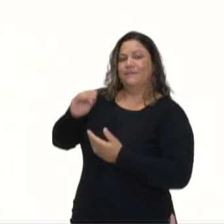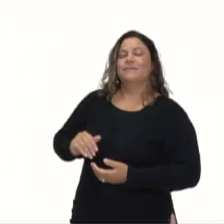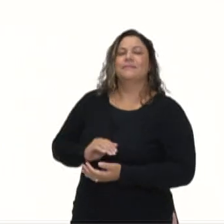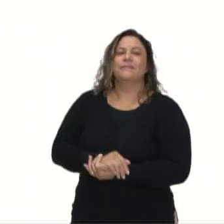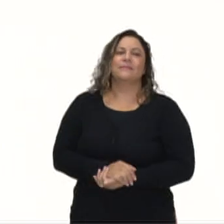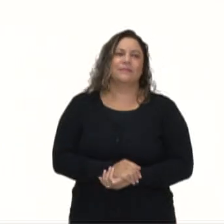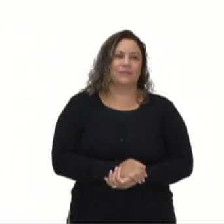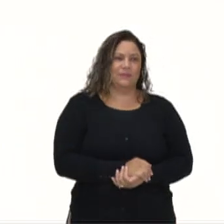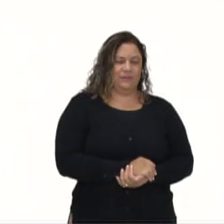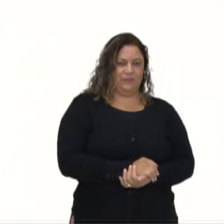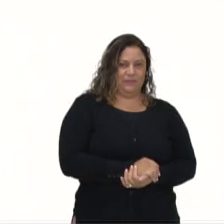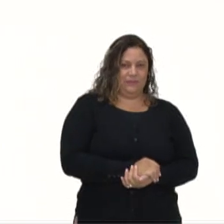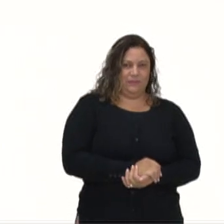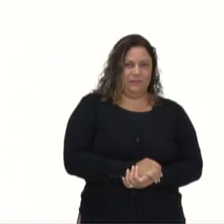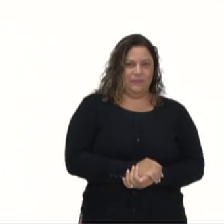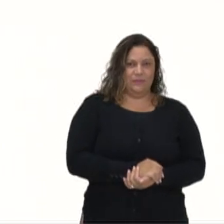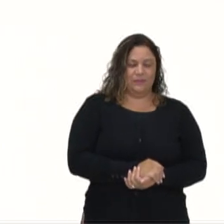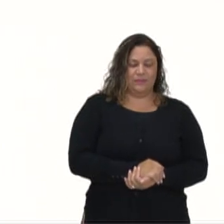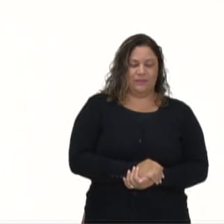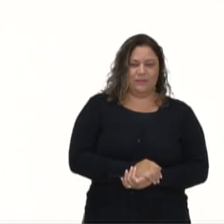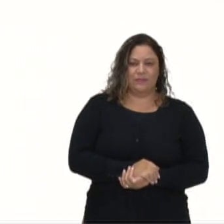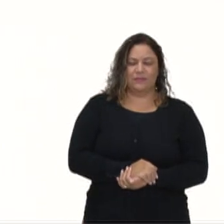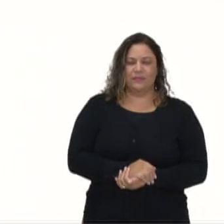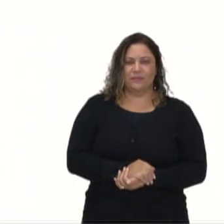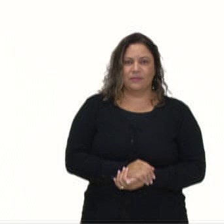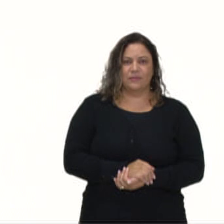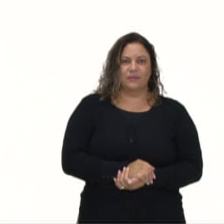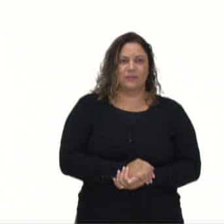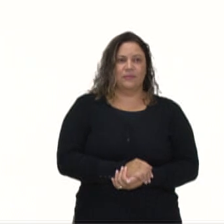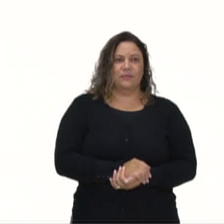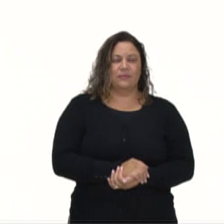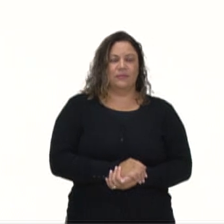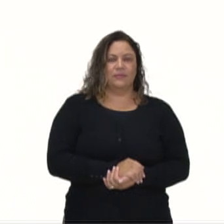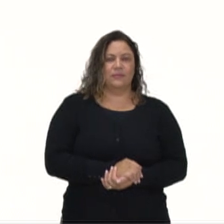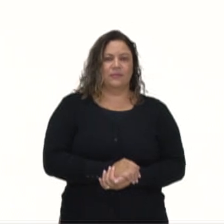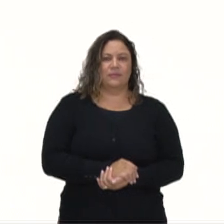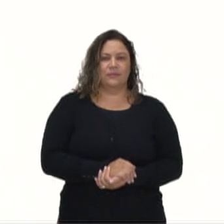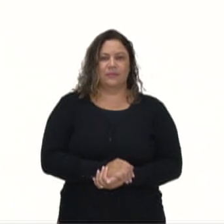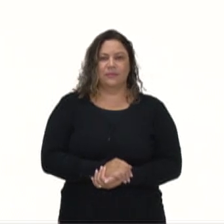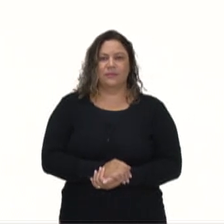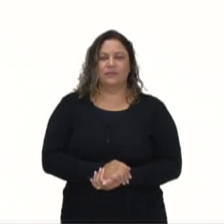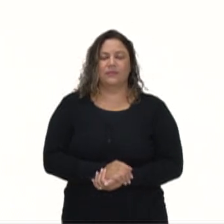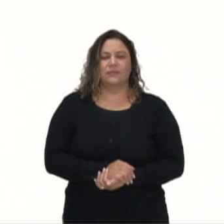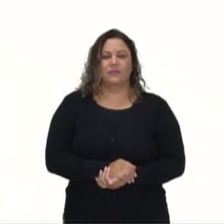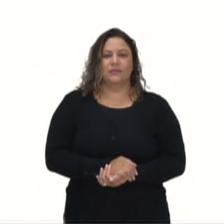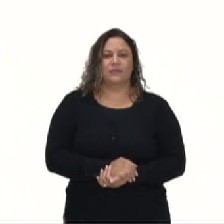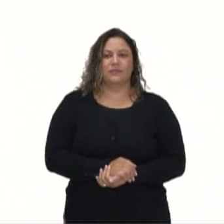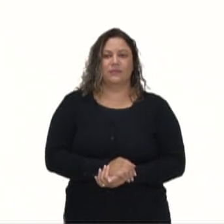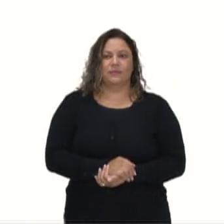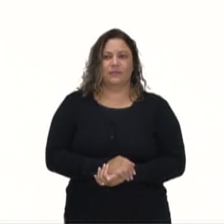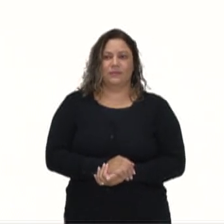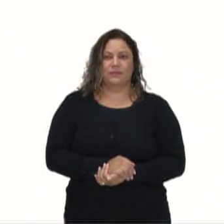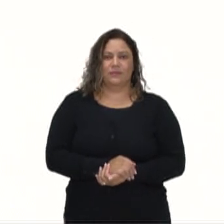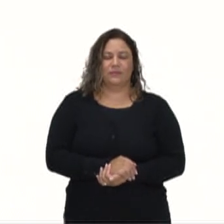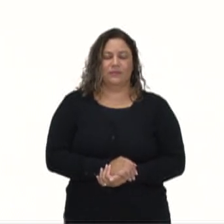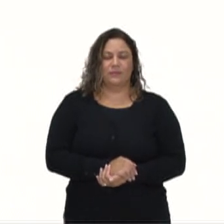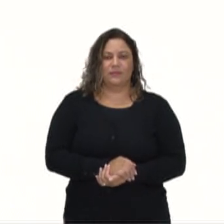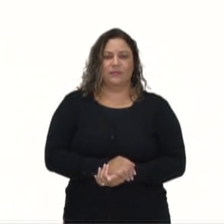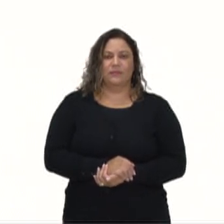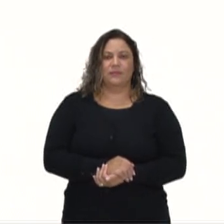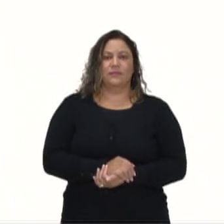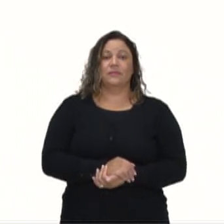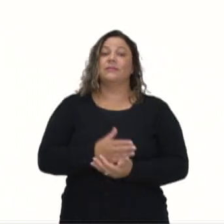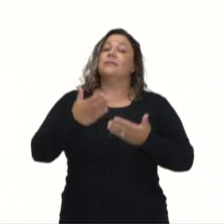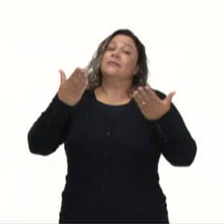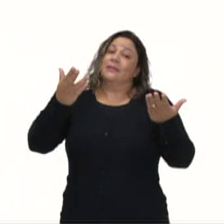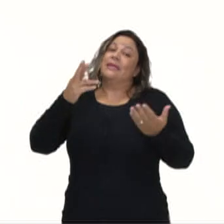this is right, I think whatever you do, you should do what you most want to do and what you are best at. Então